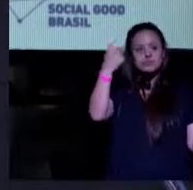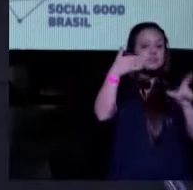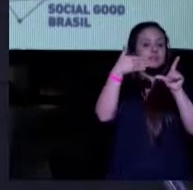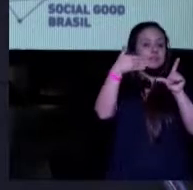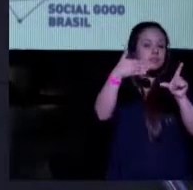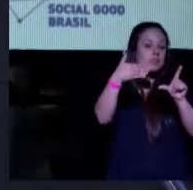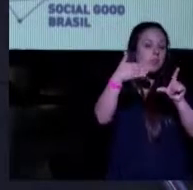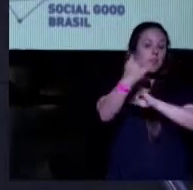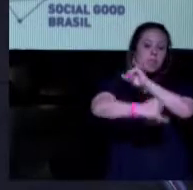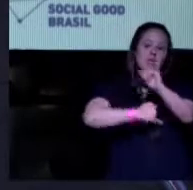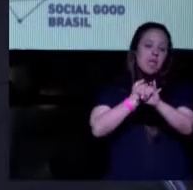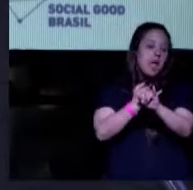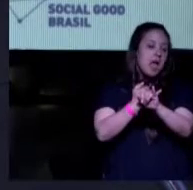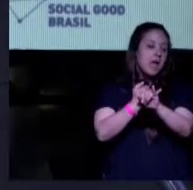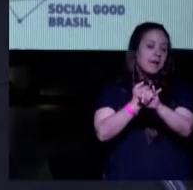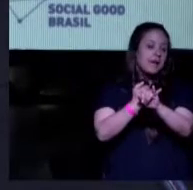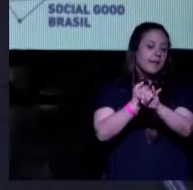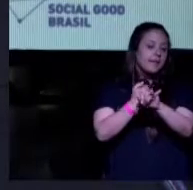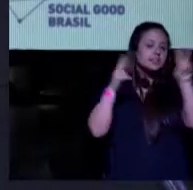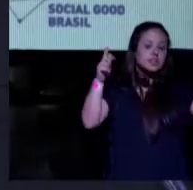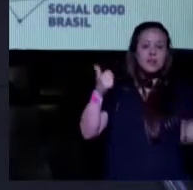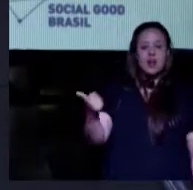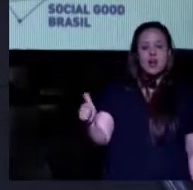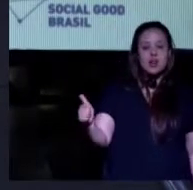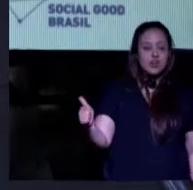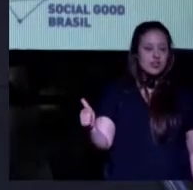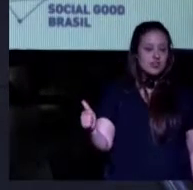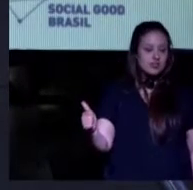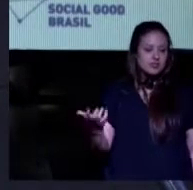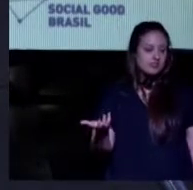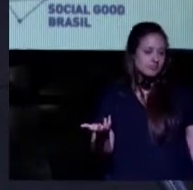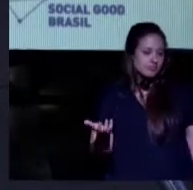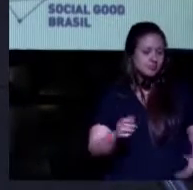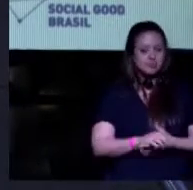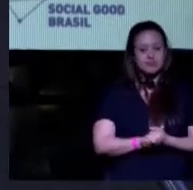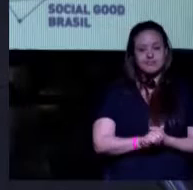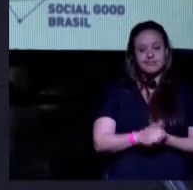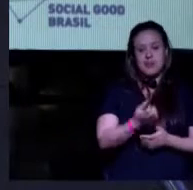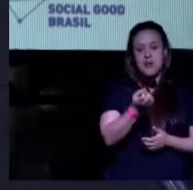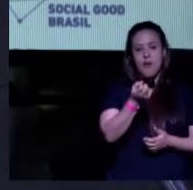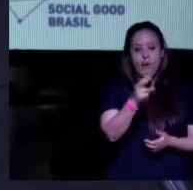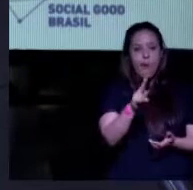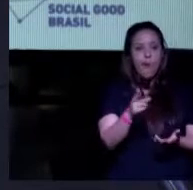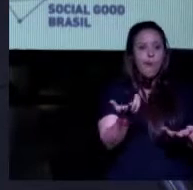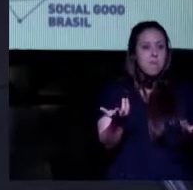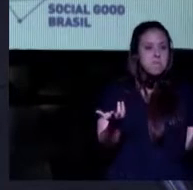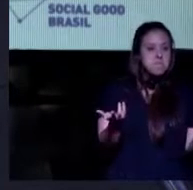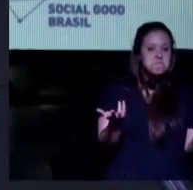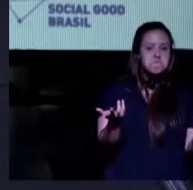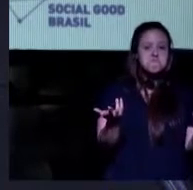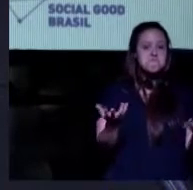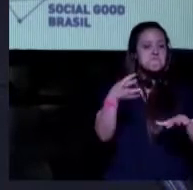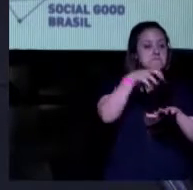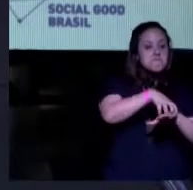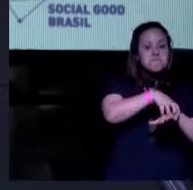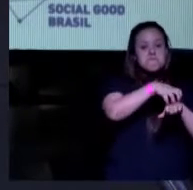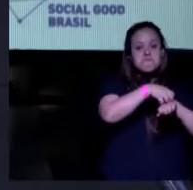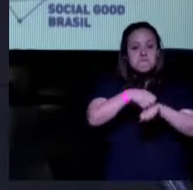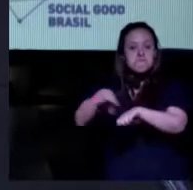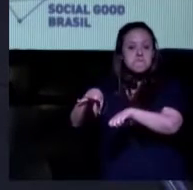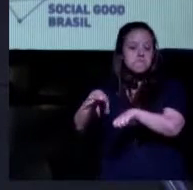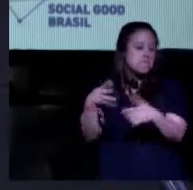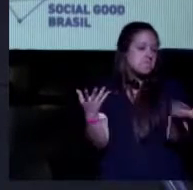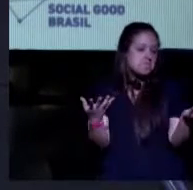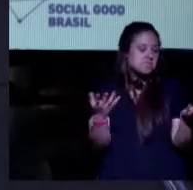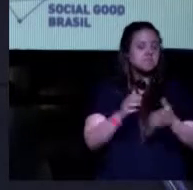de de transporte de carro né y pensa de quem é a propriedade quando as pessoas detêm o